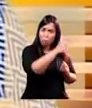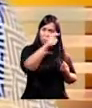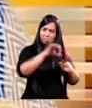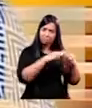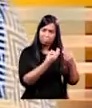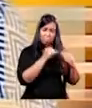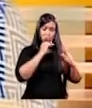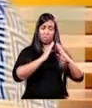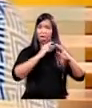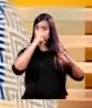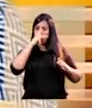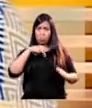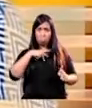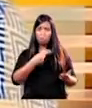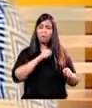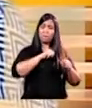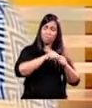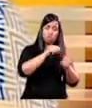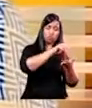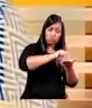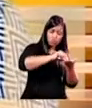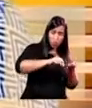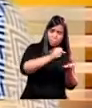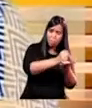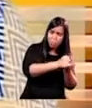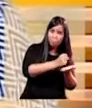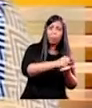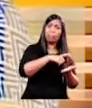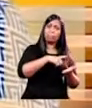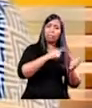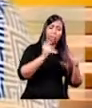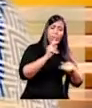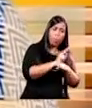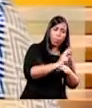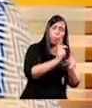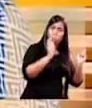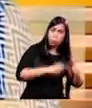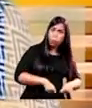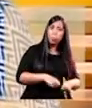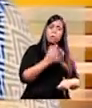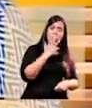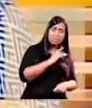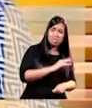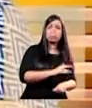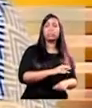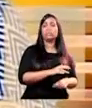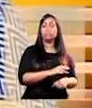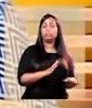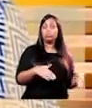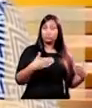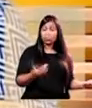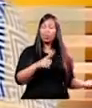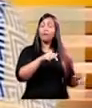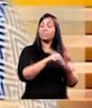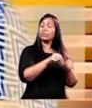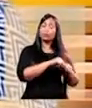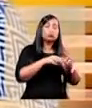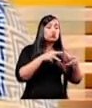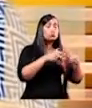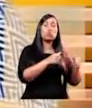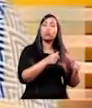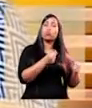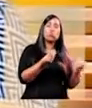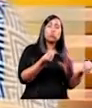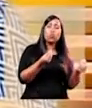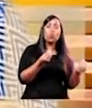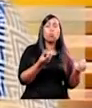suas próprias residências, né, feito um cadastro, elas têm um termo de guarda também dessas crianças. Então, é feito todo